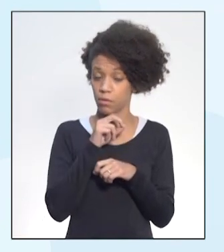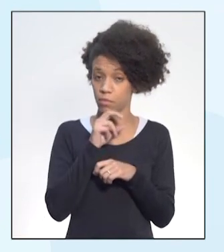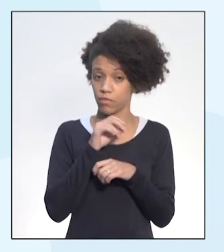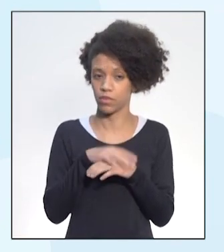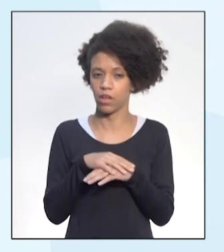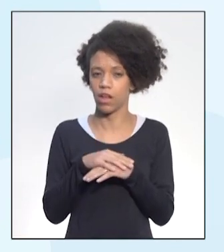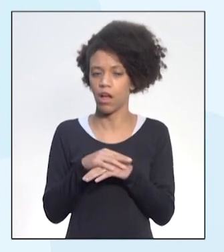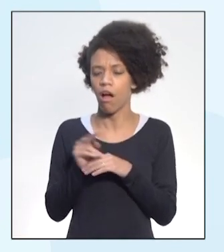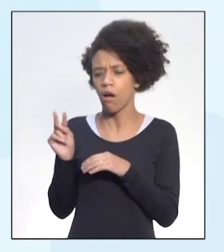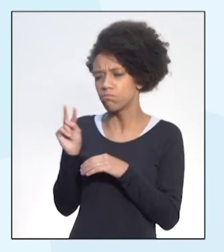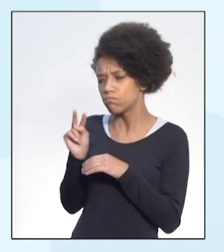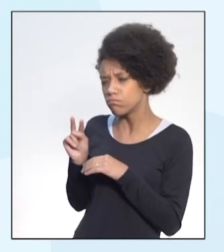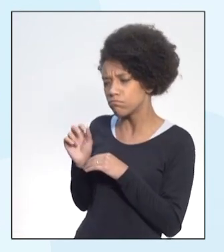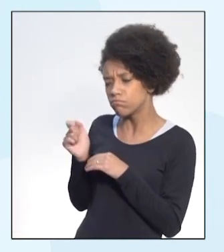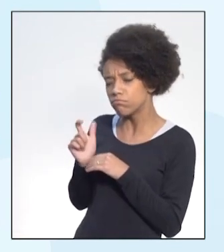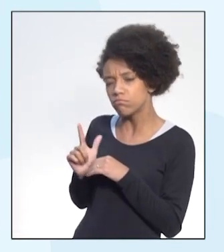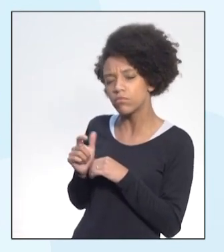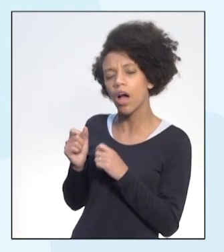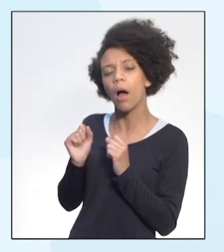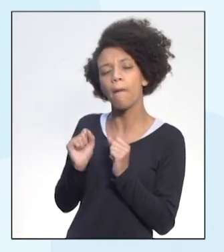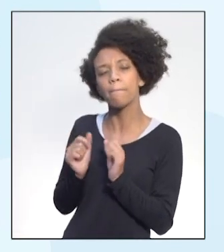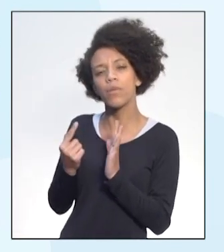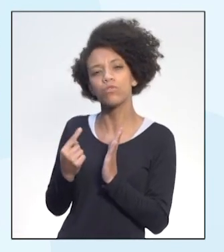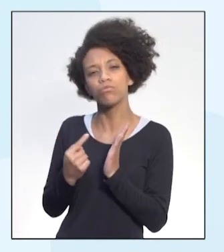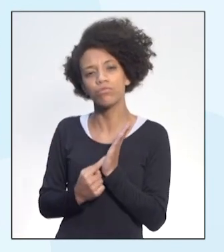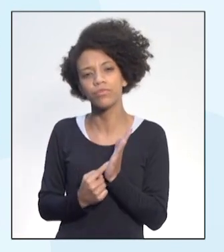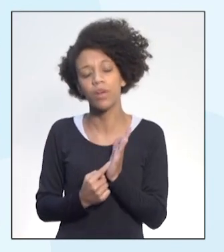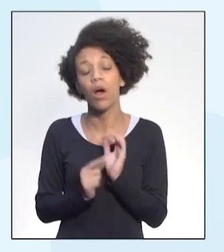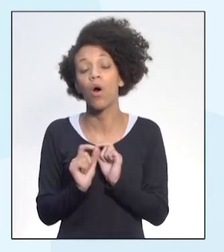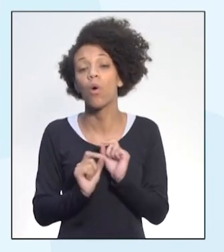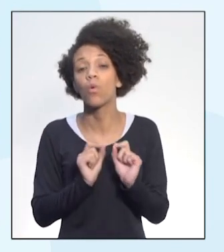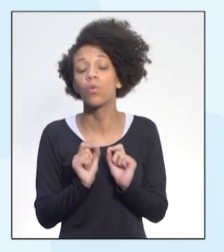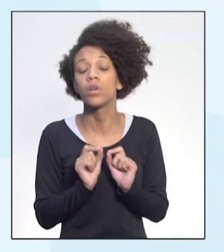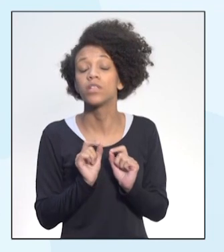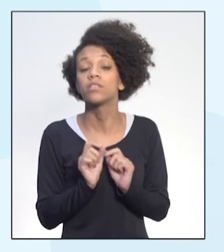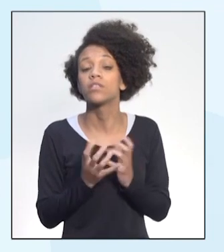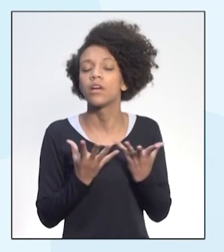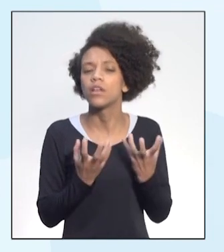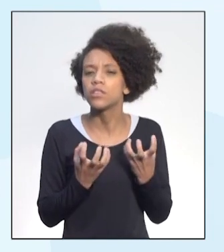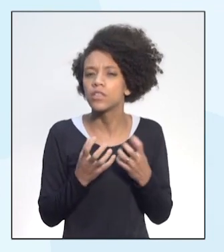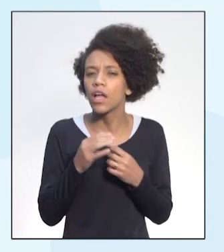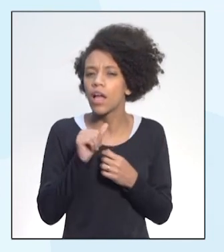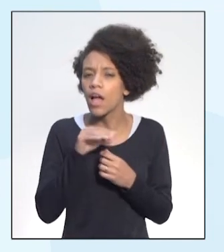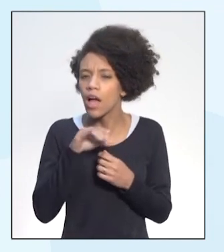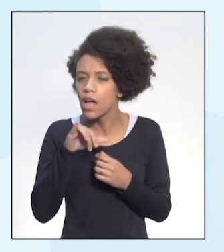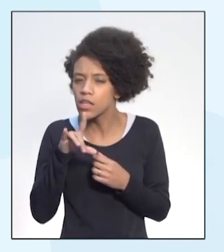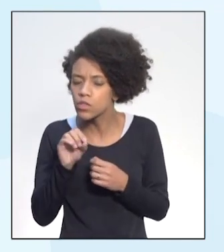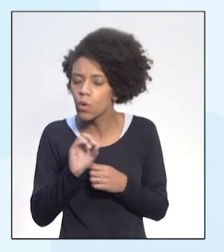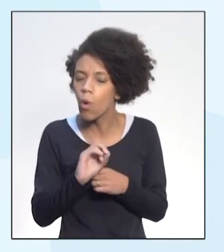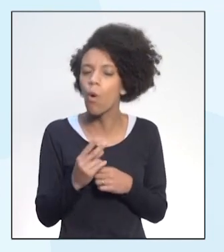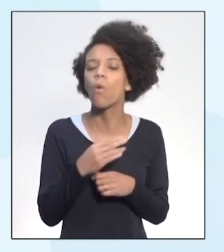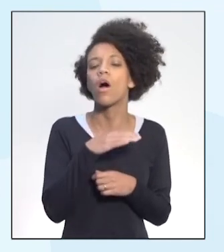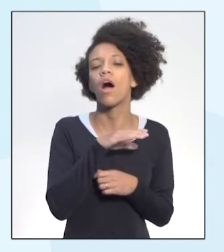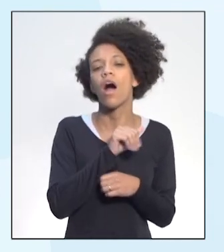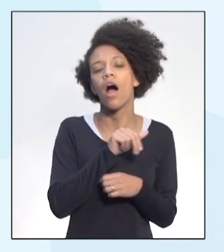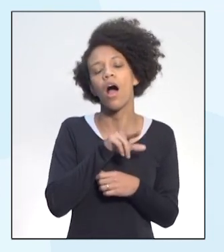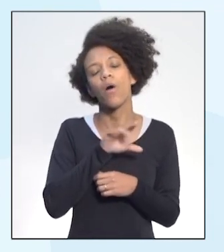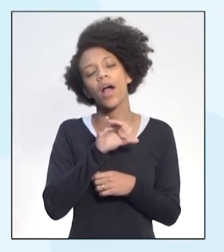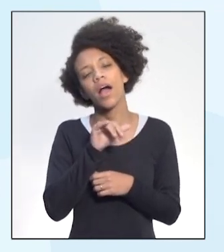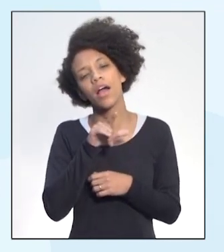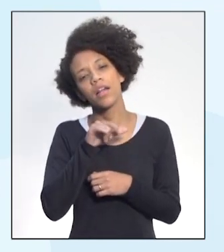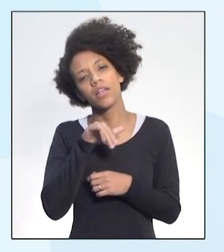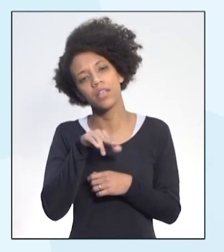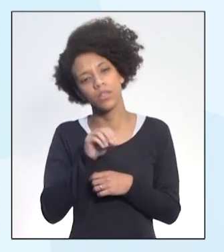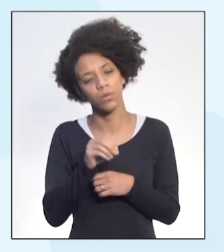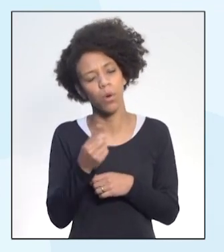Analisando a coloração desta hortênsia, podemos afirmar que este solo ele é ácido ou alcalino? O que vocês acham?